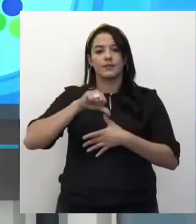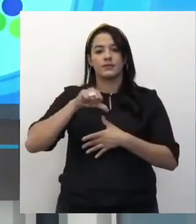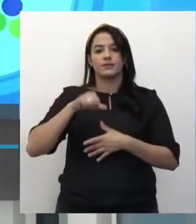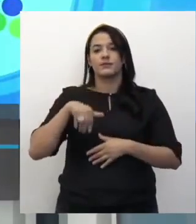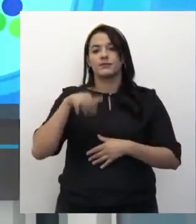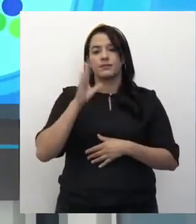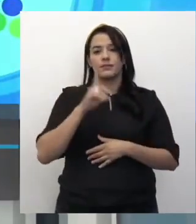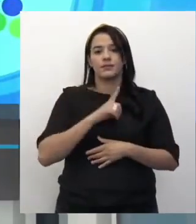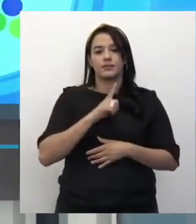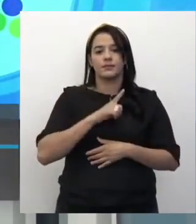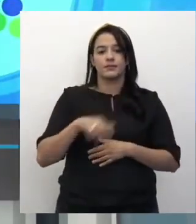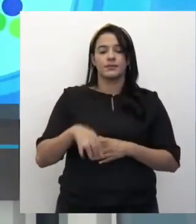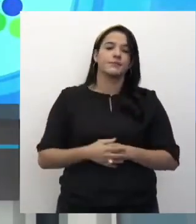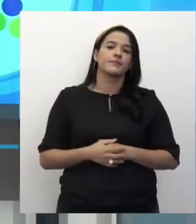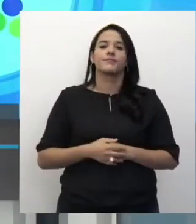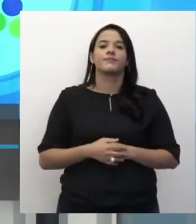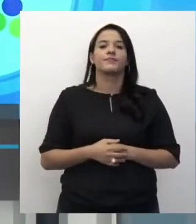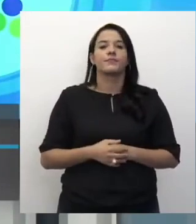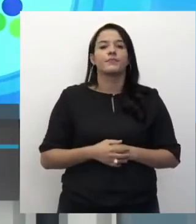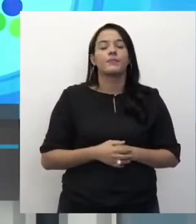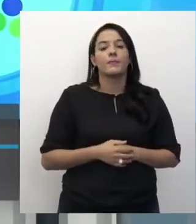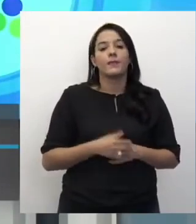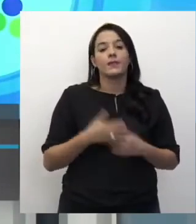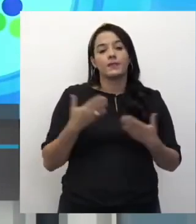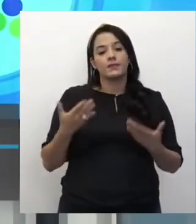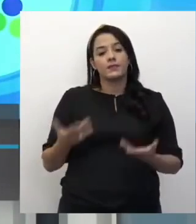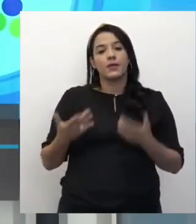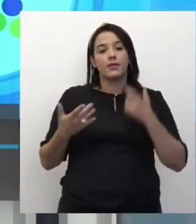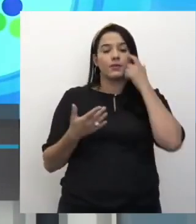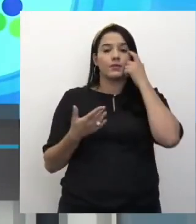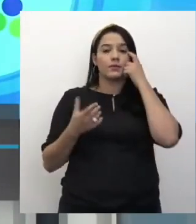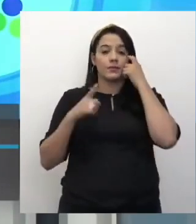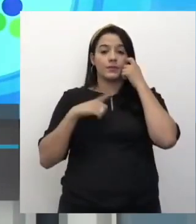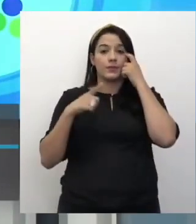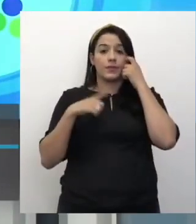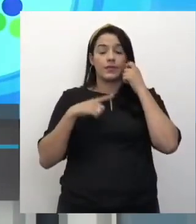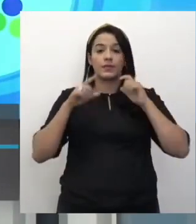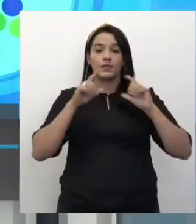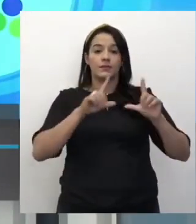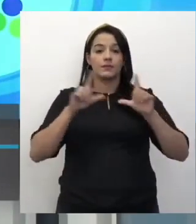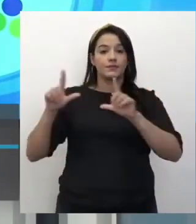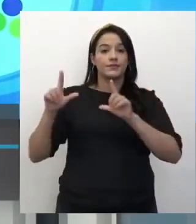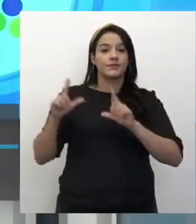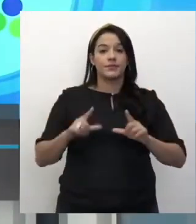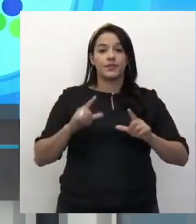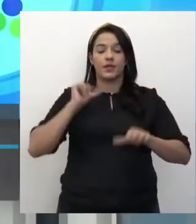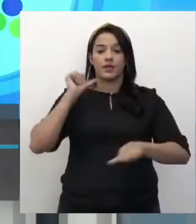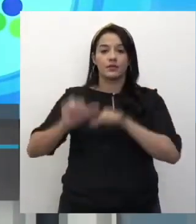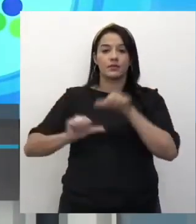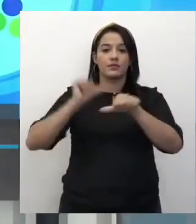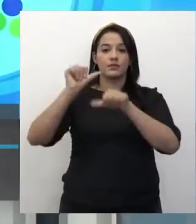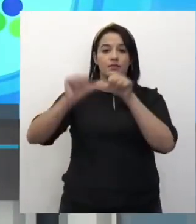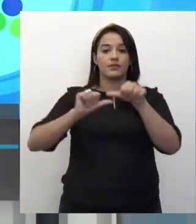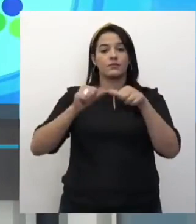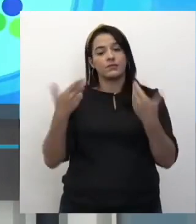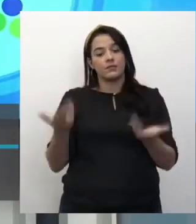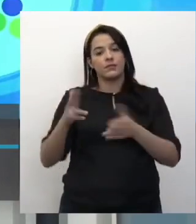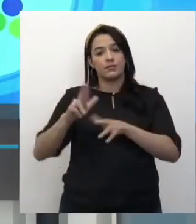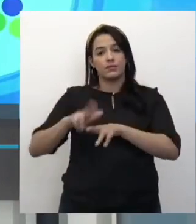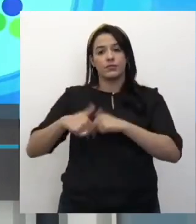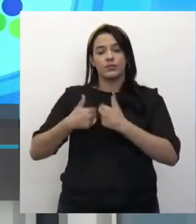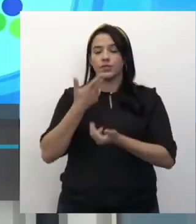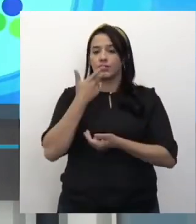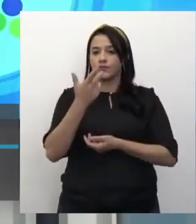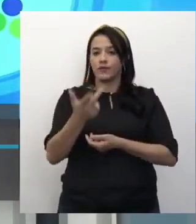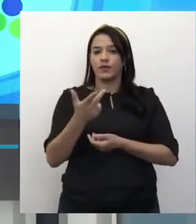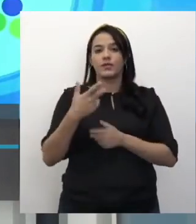interessante a gente retratar isso. Então a paisagem ela tem essas circunstâncias de transformação, por isso que a gente fala em paisagem cultural,